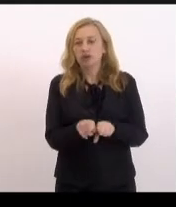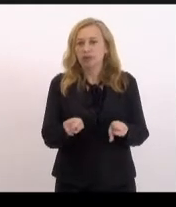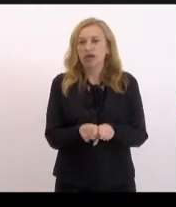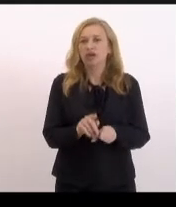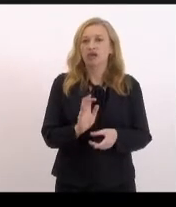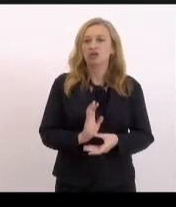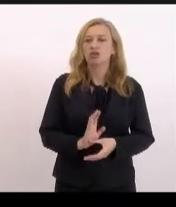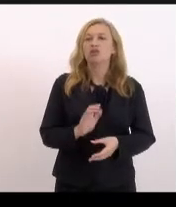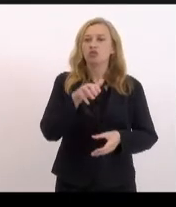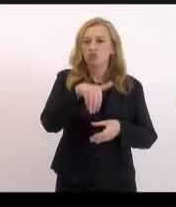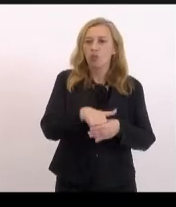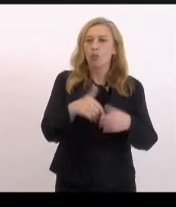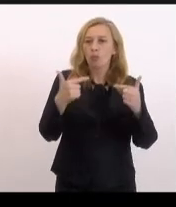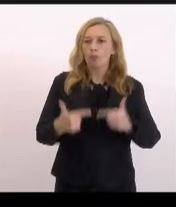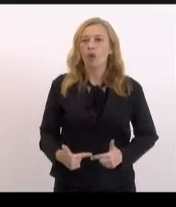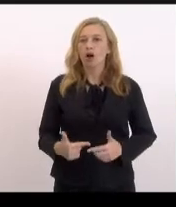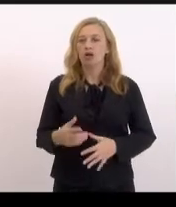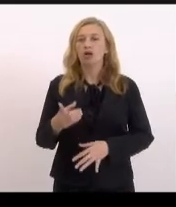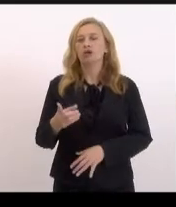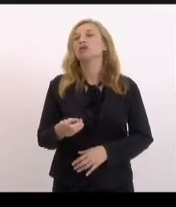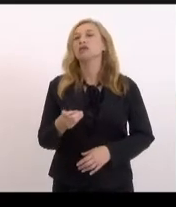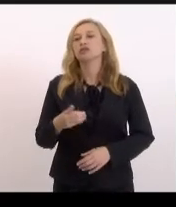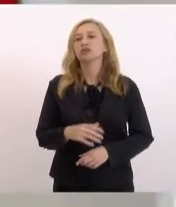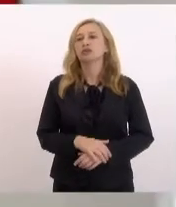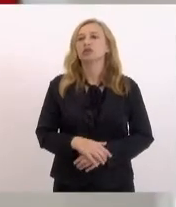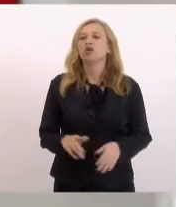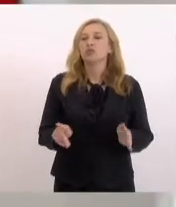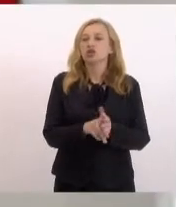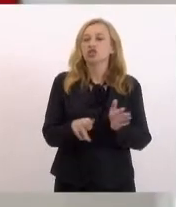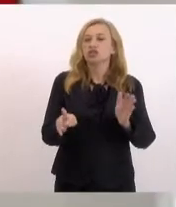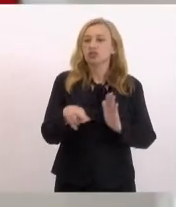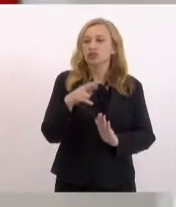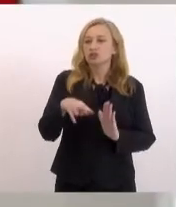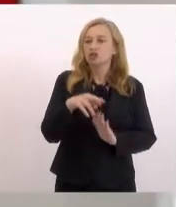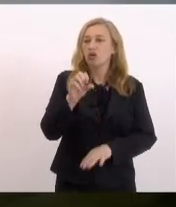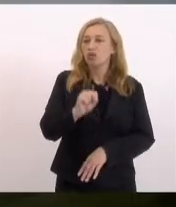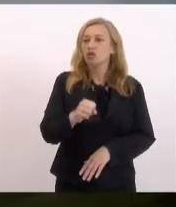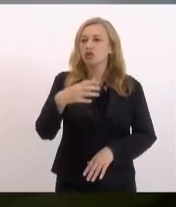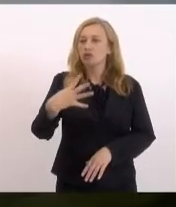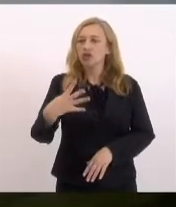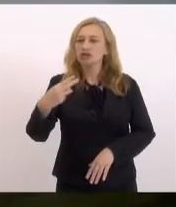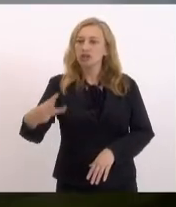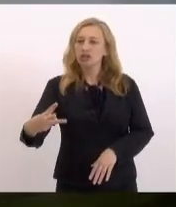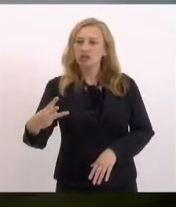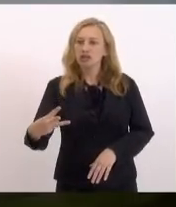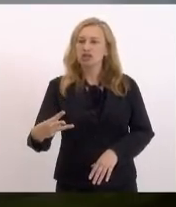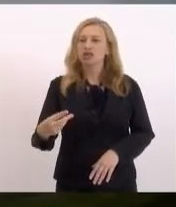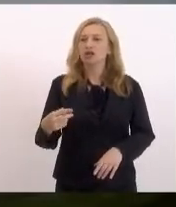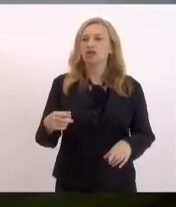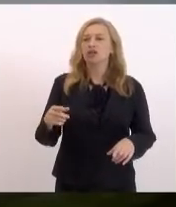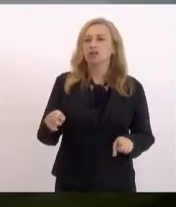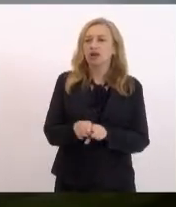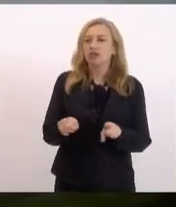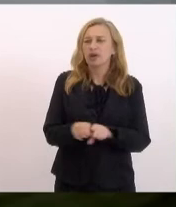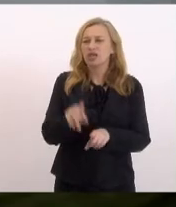presidente. Abstenção, Valdec. Projeto de resolução 843. Senhor presidente, abstenção também, tá?